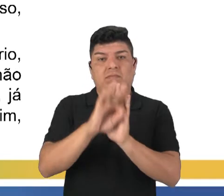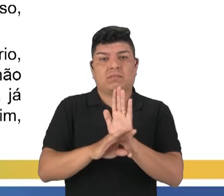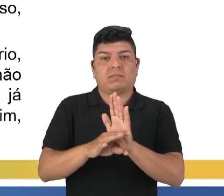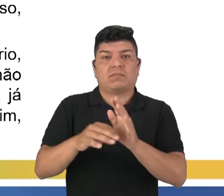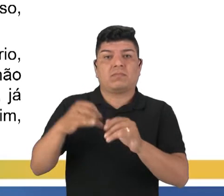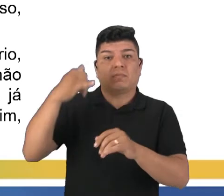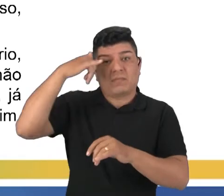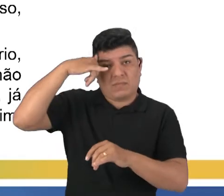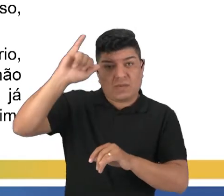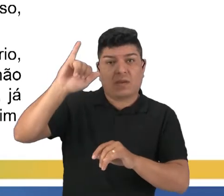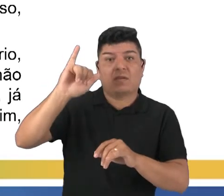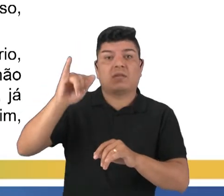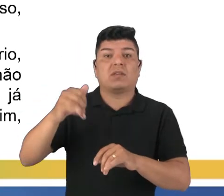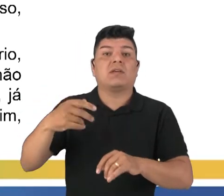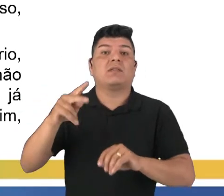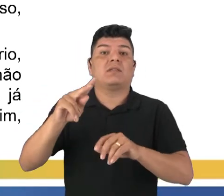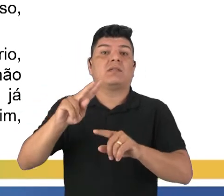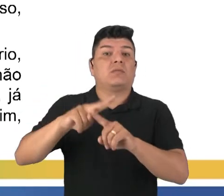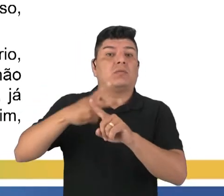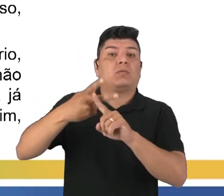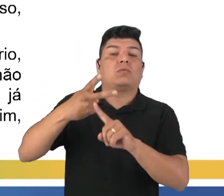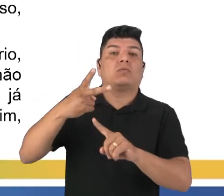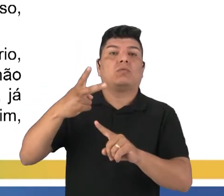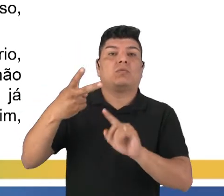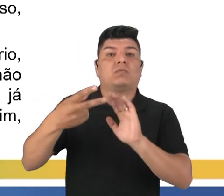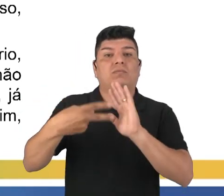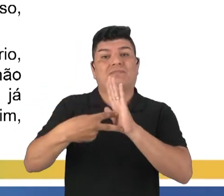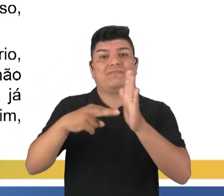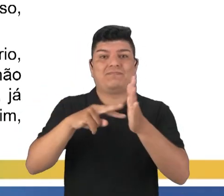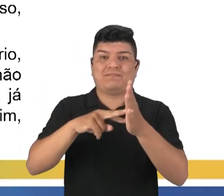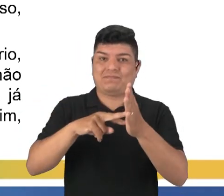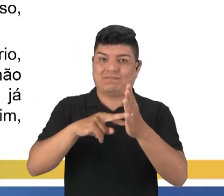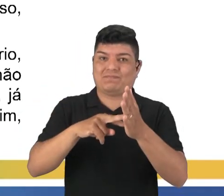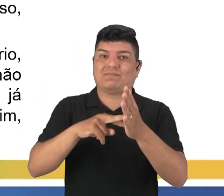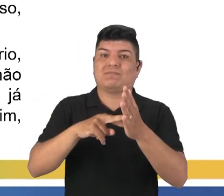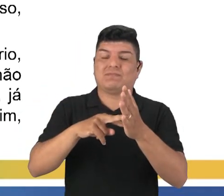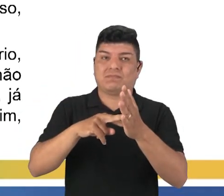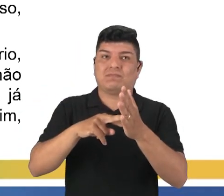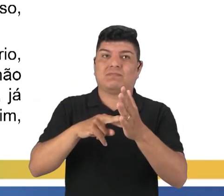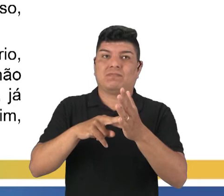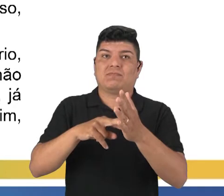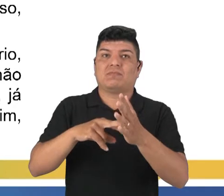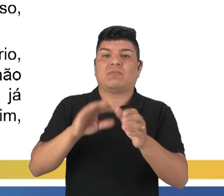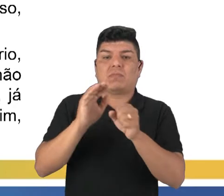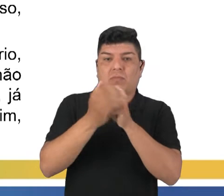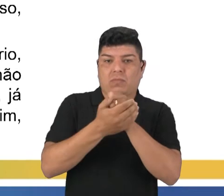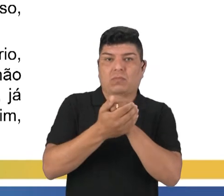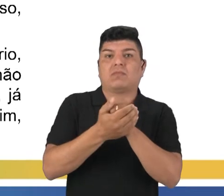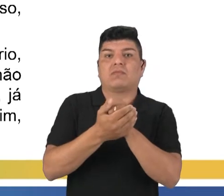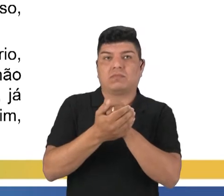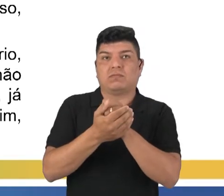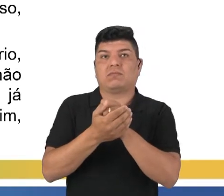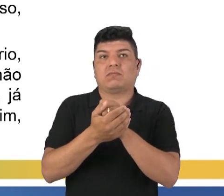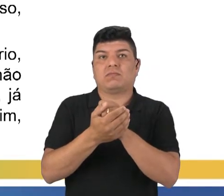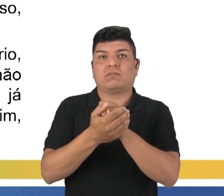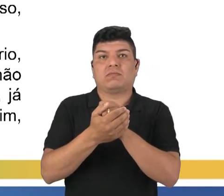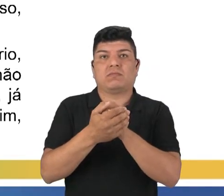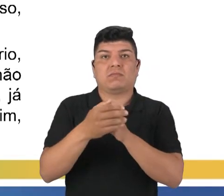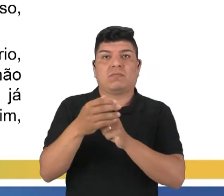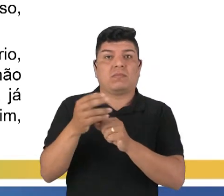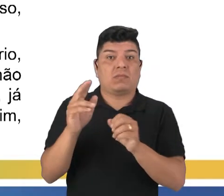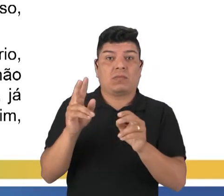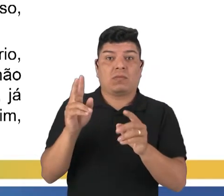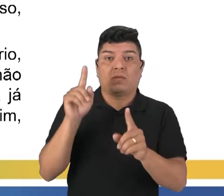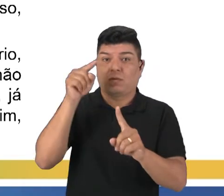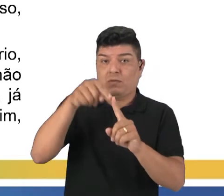que evitar o quê? Os duplos sentidos, por isso, né? E esses significados ali ocultos, escondidos, não é essa a